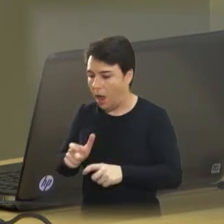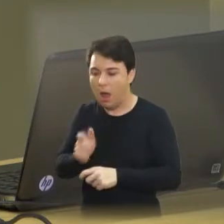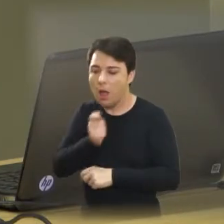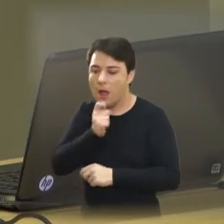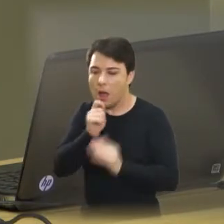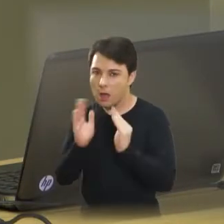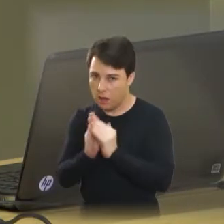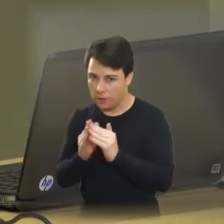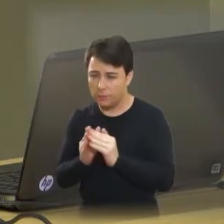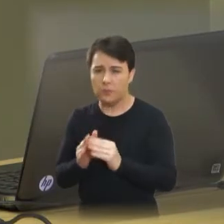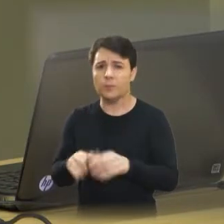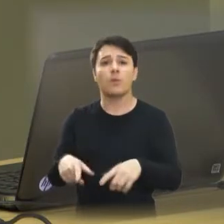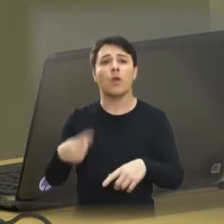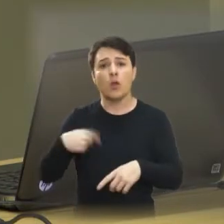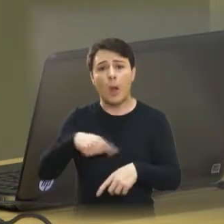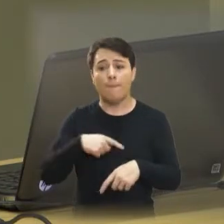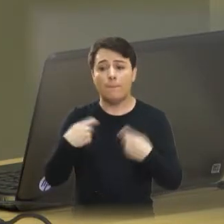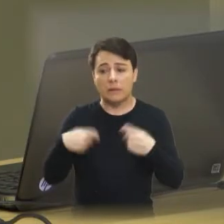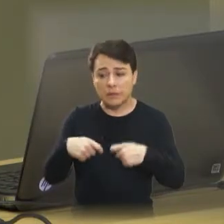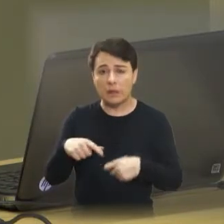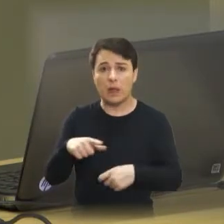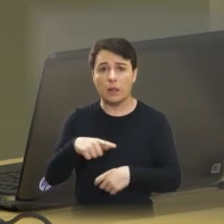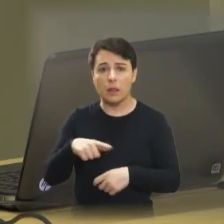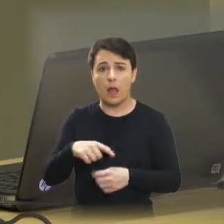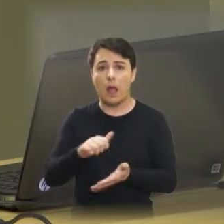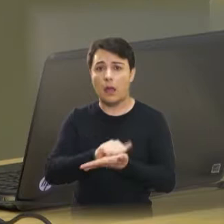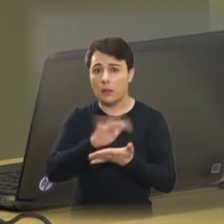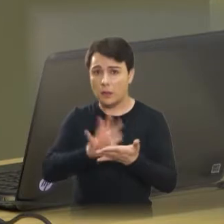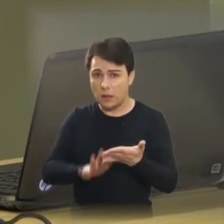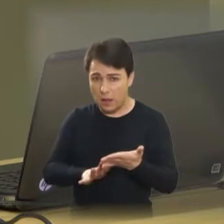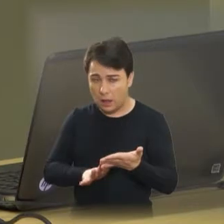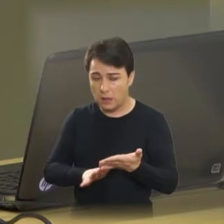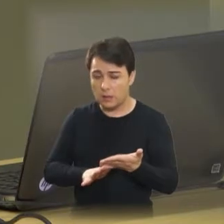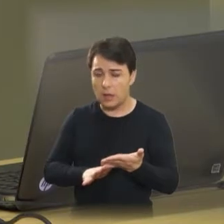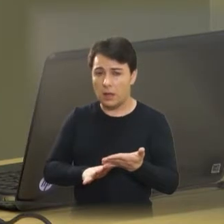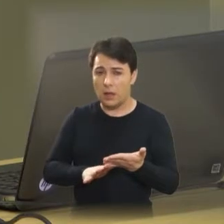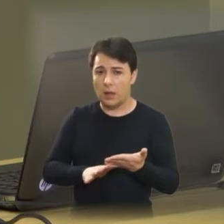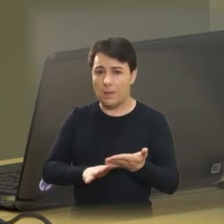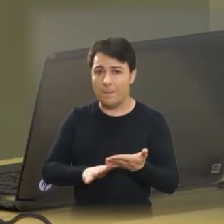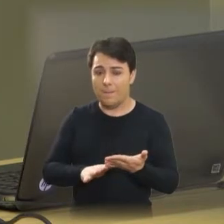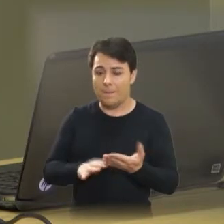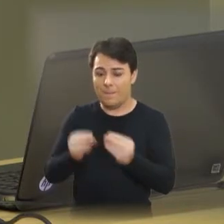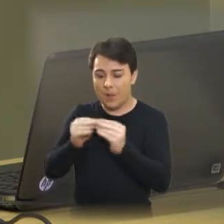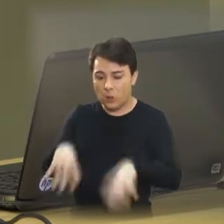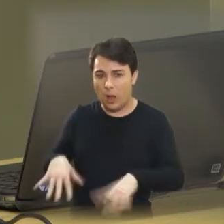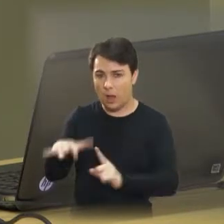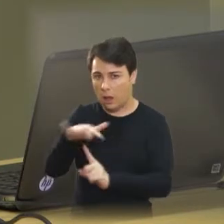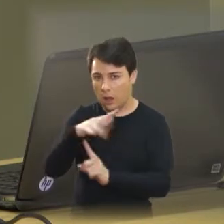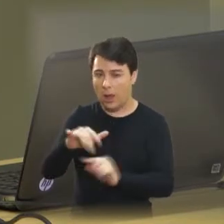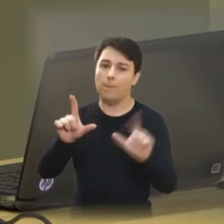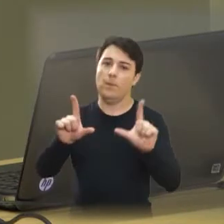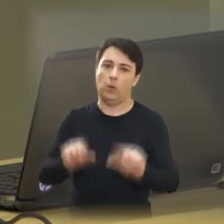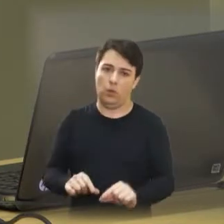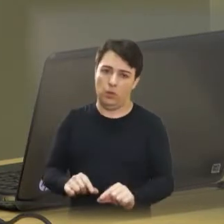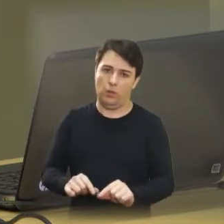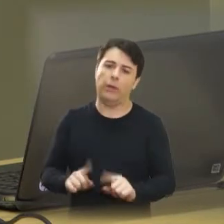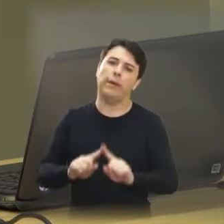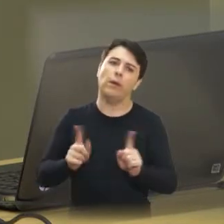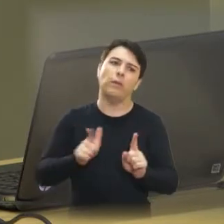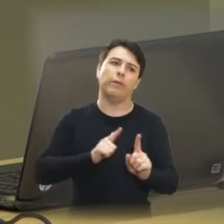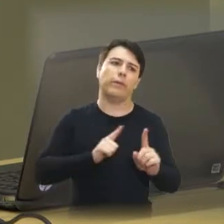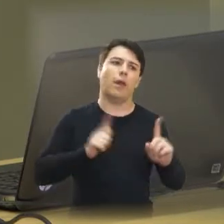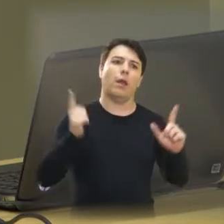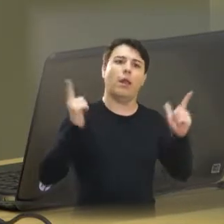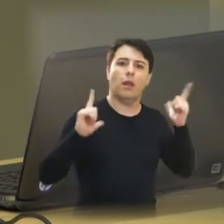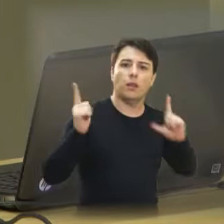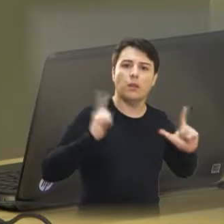para que a gente consiga ter atividades menos impactantes. Então, o CIECO permite algumas atividades de lazer,